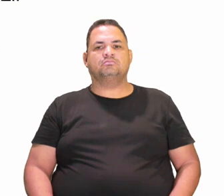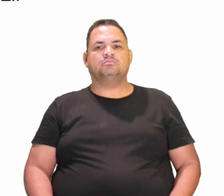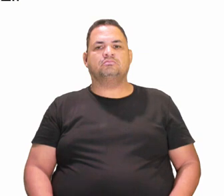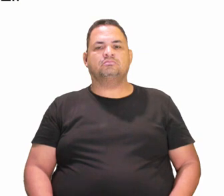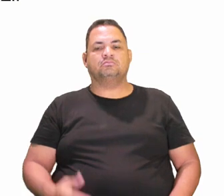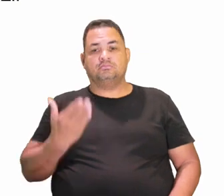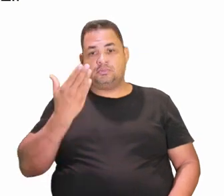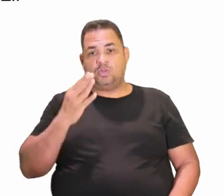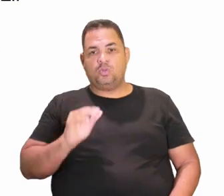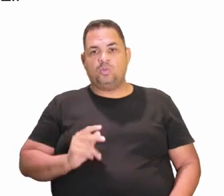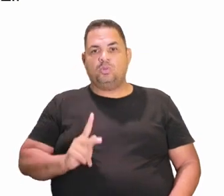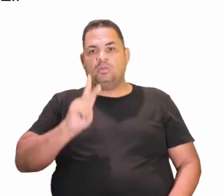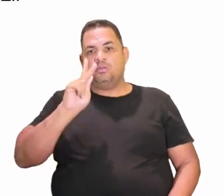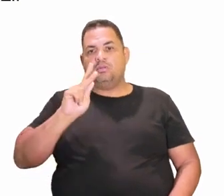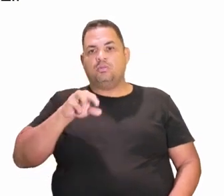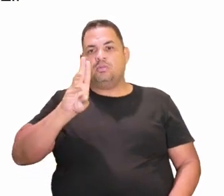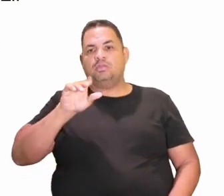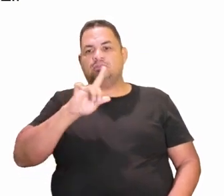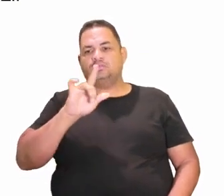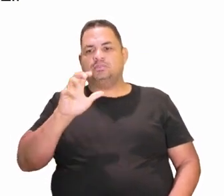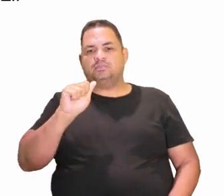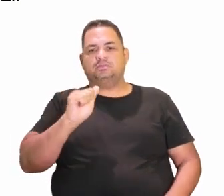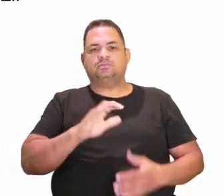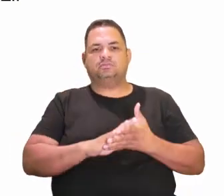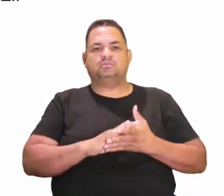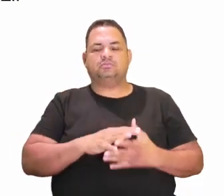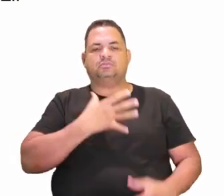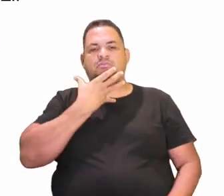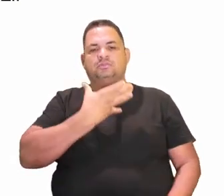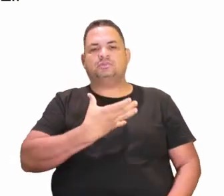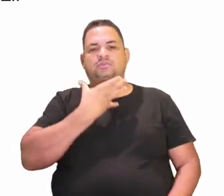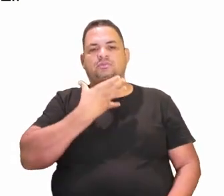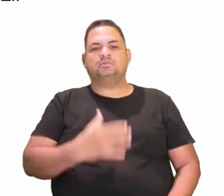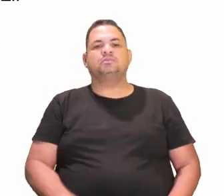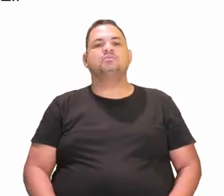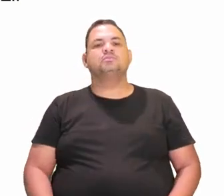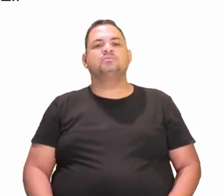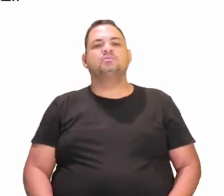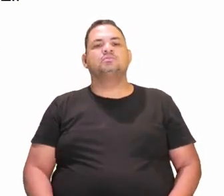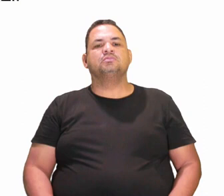o Kwanzaa? December, né?